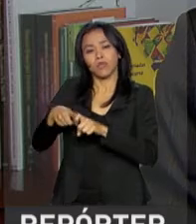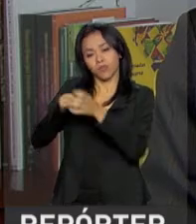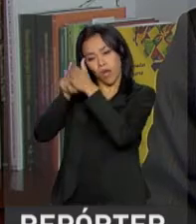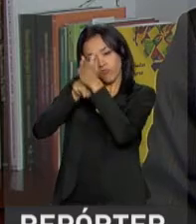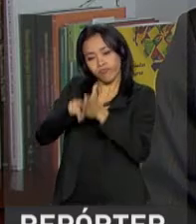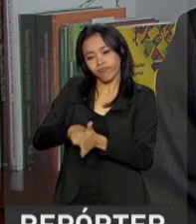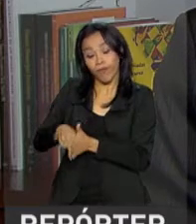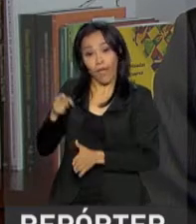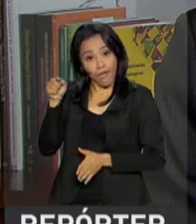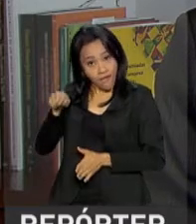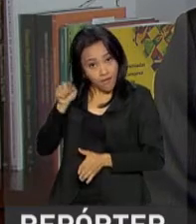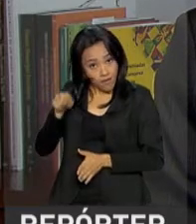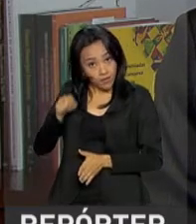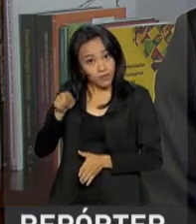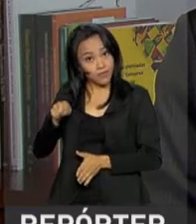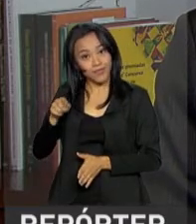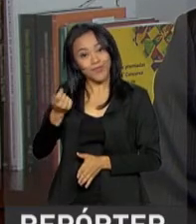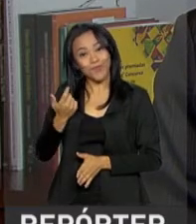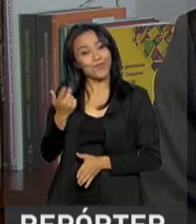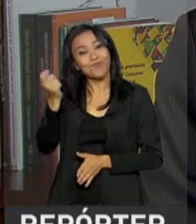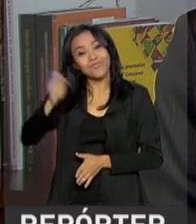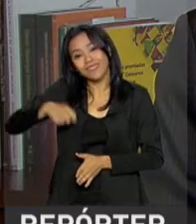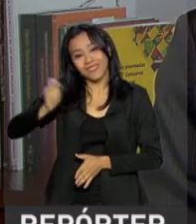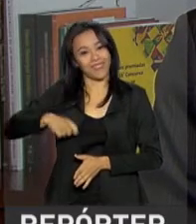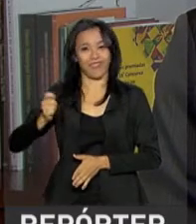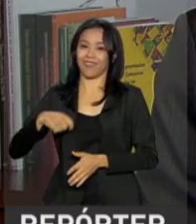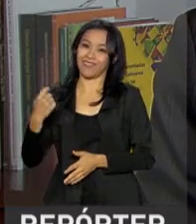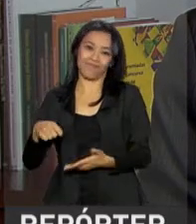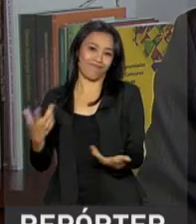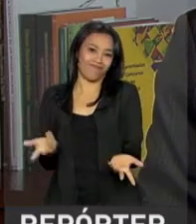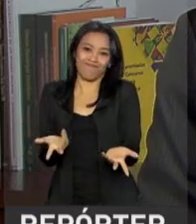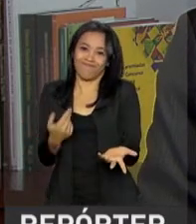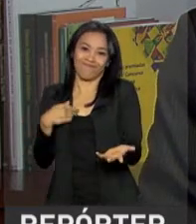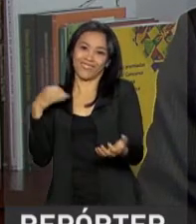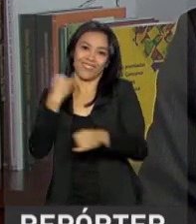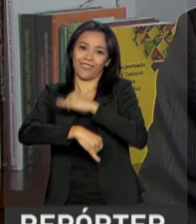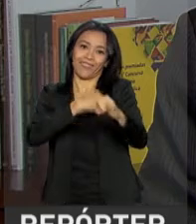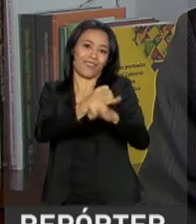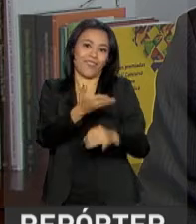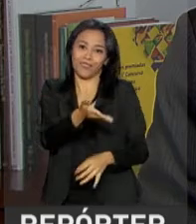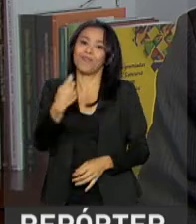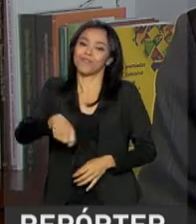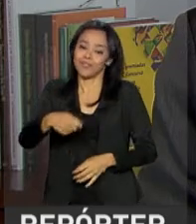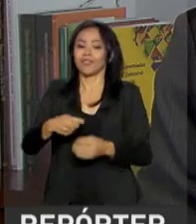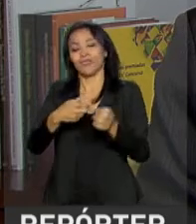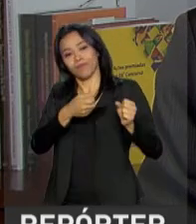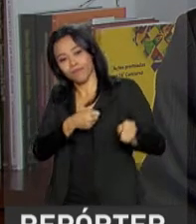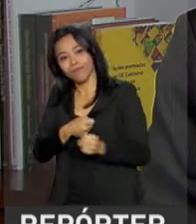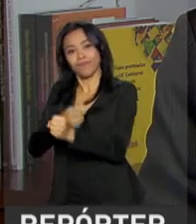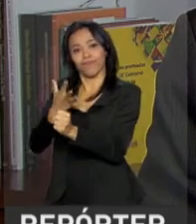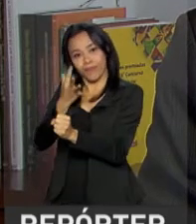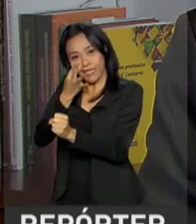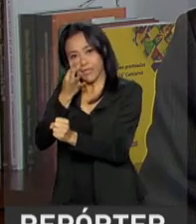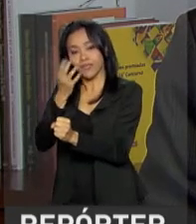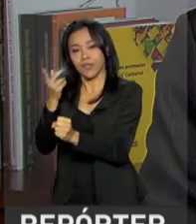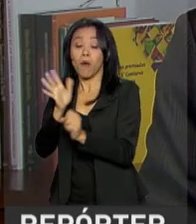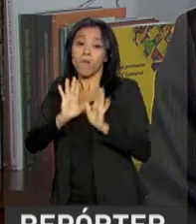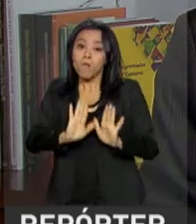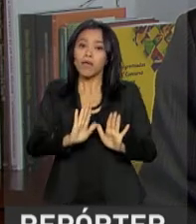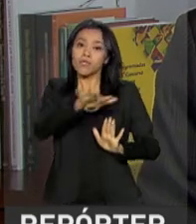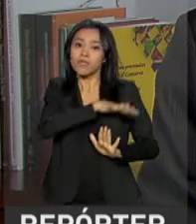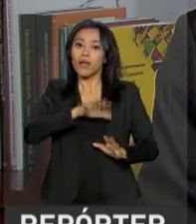esses casos específicos a gente não tem como reduzir essa parte técnica que precisa passar pelo perito mas a parte administrativa